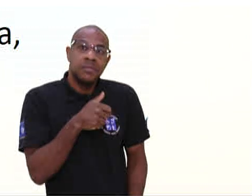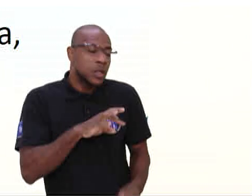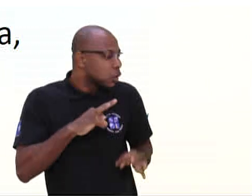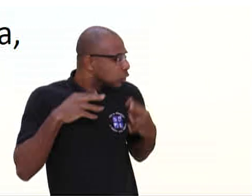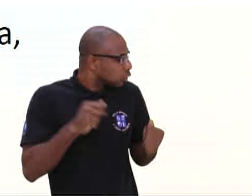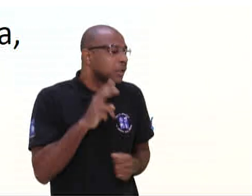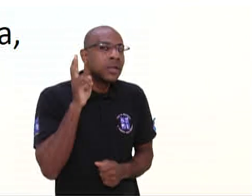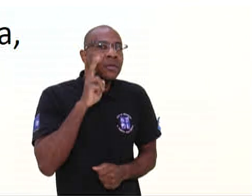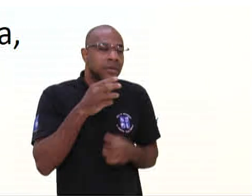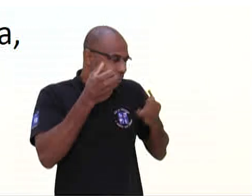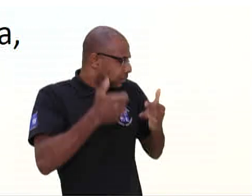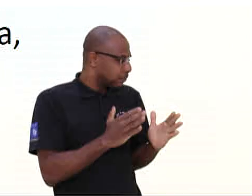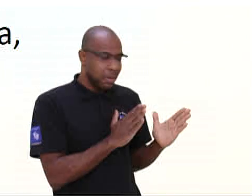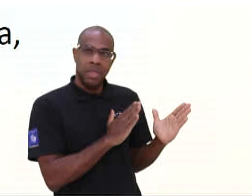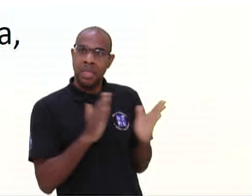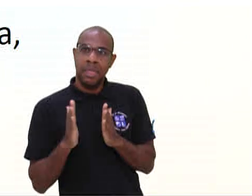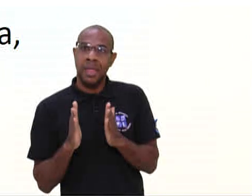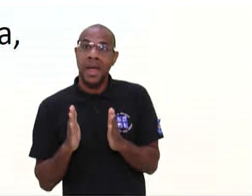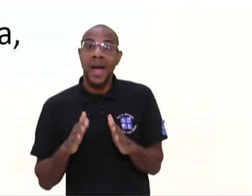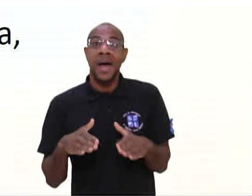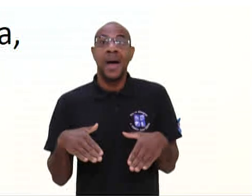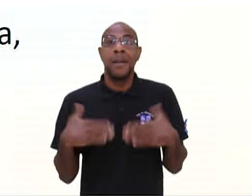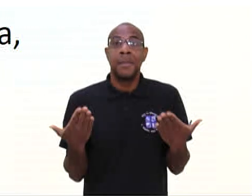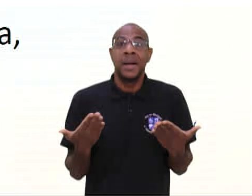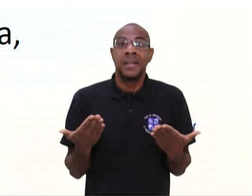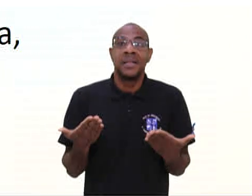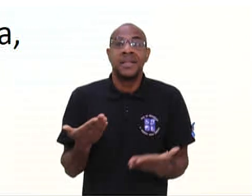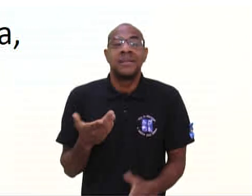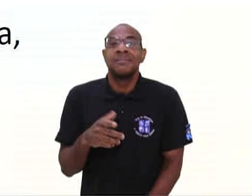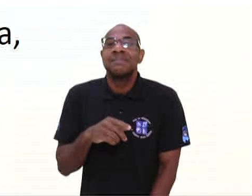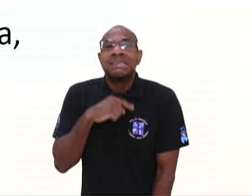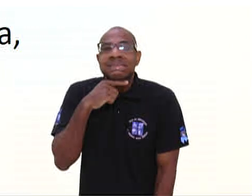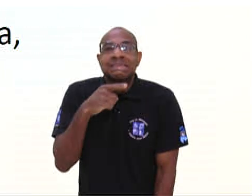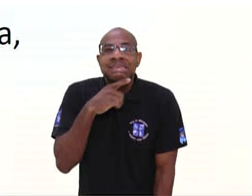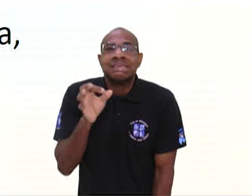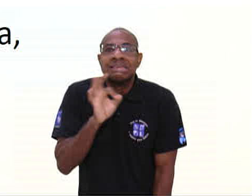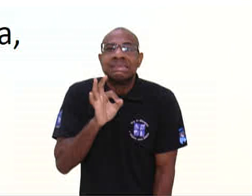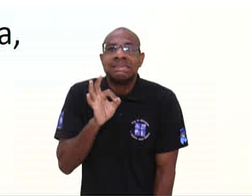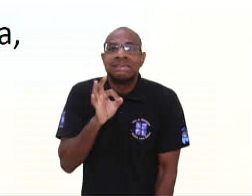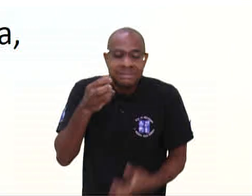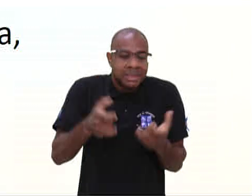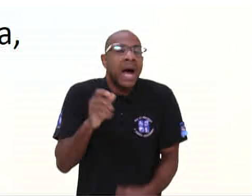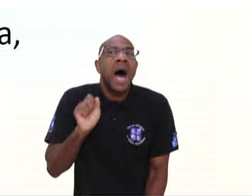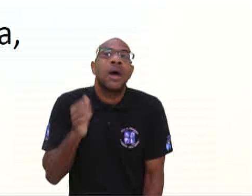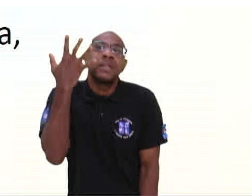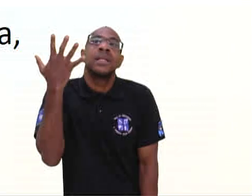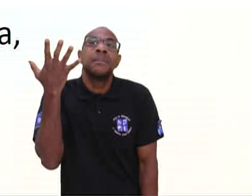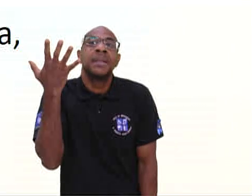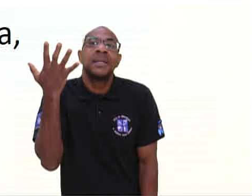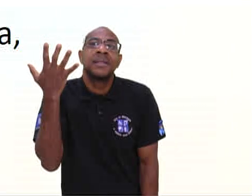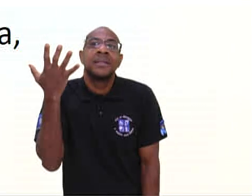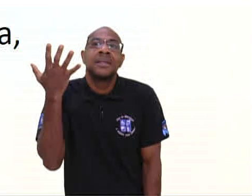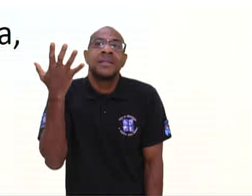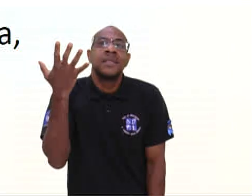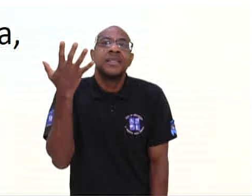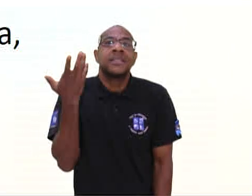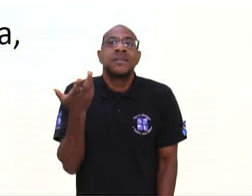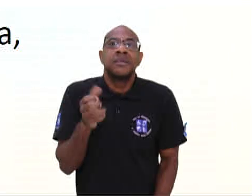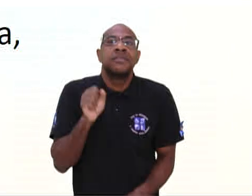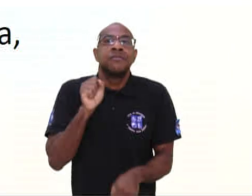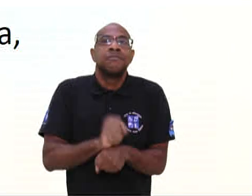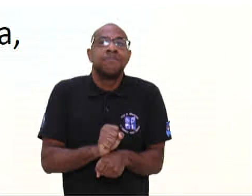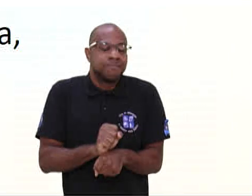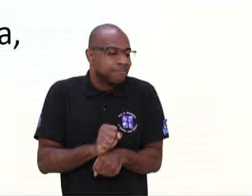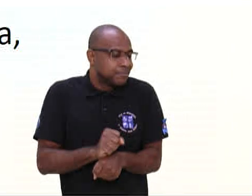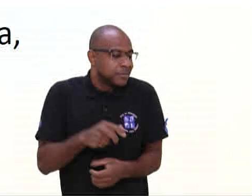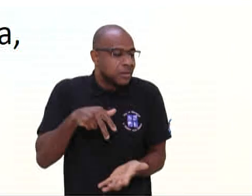estarrecida. Mal, porém, conseguiu desvencilhar-se do acontecimento, despregou-se do chão e